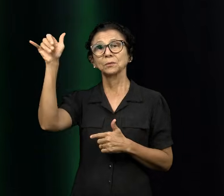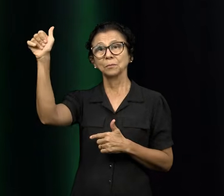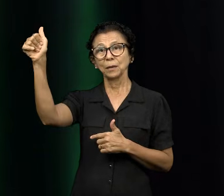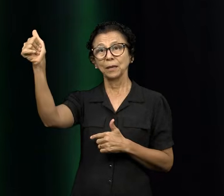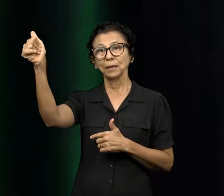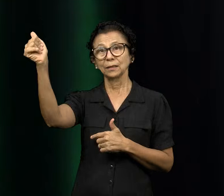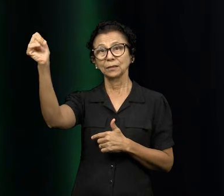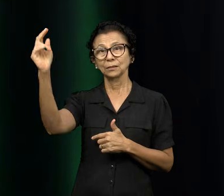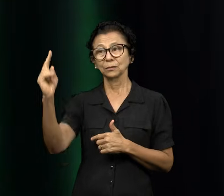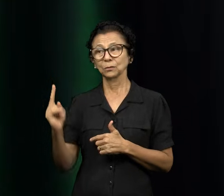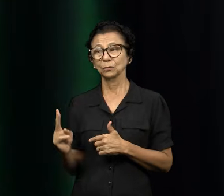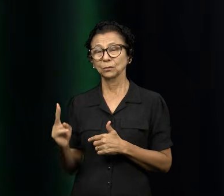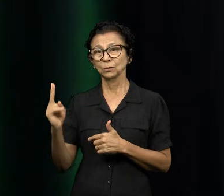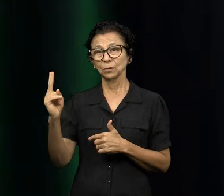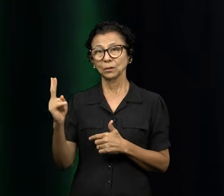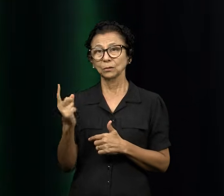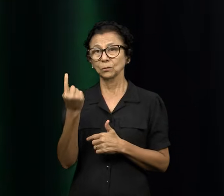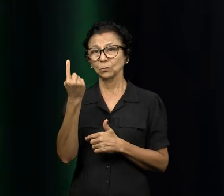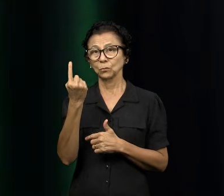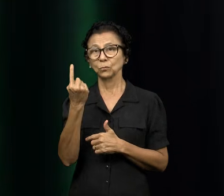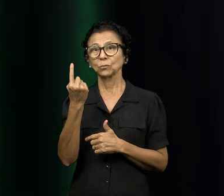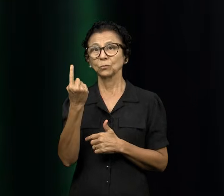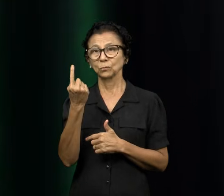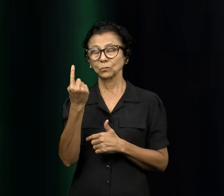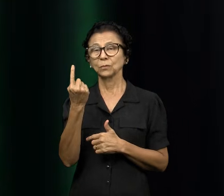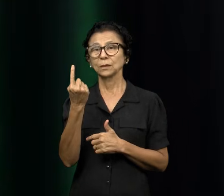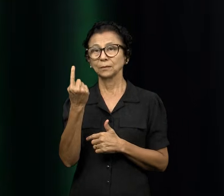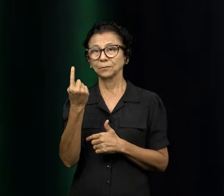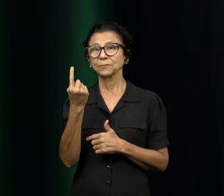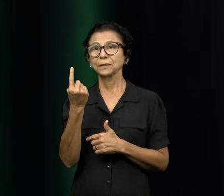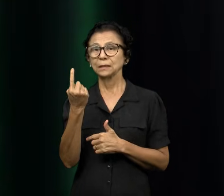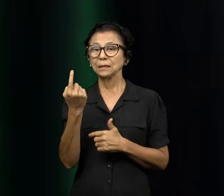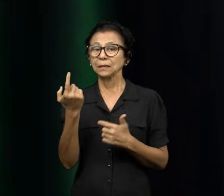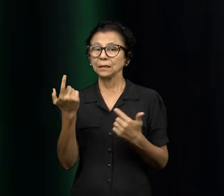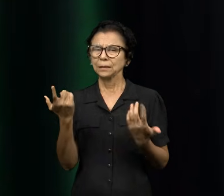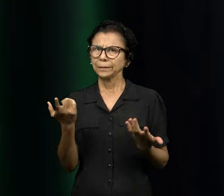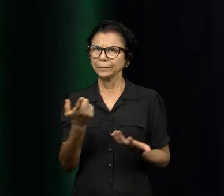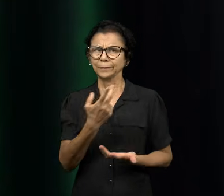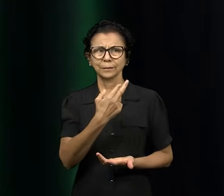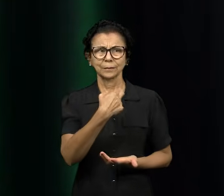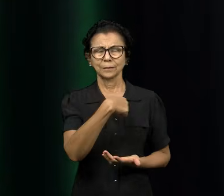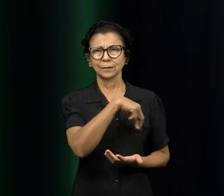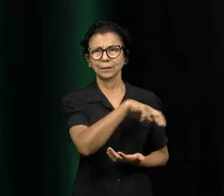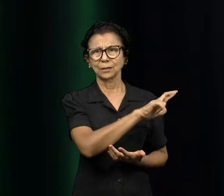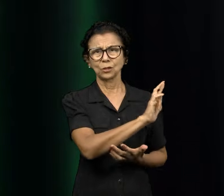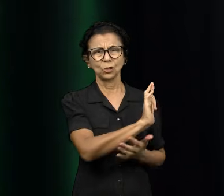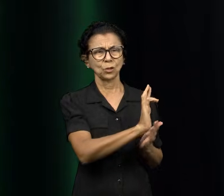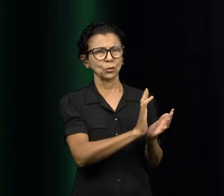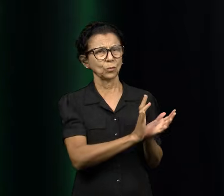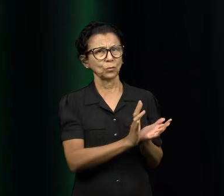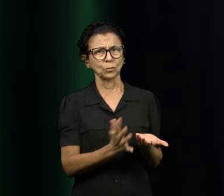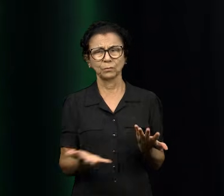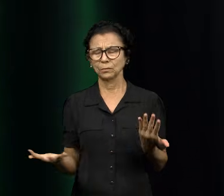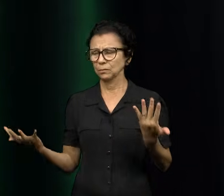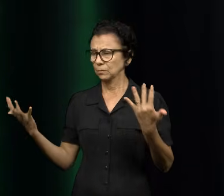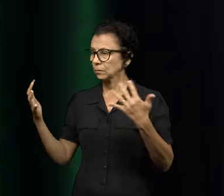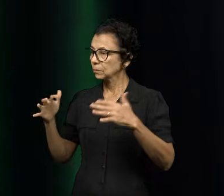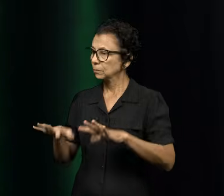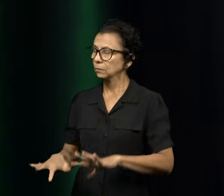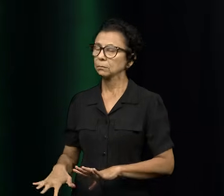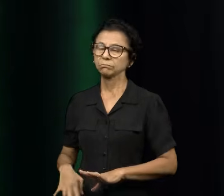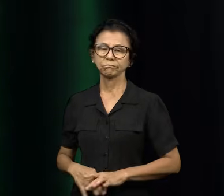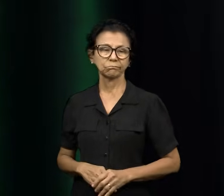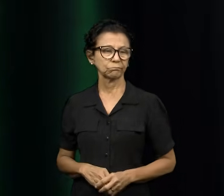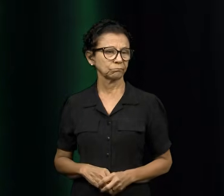ele e o Pai são um, né? E isso era um dos motivos que os religiosos não aceitaram